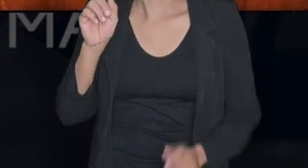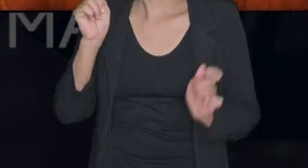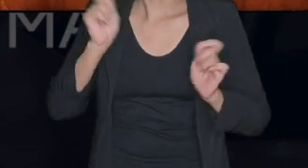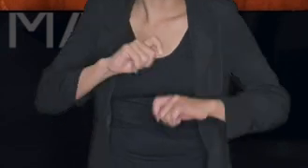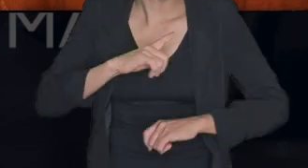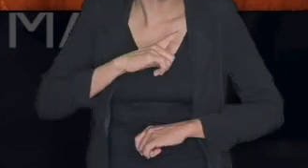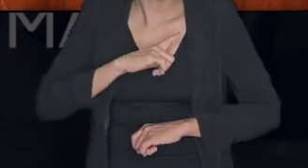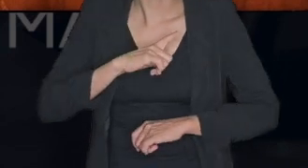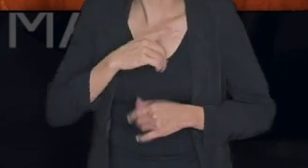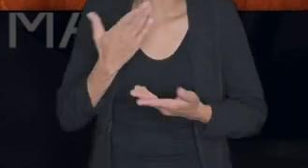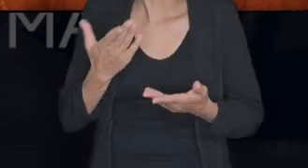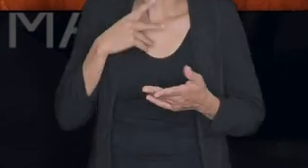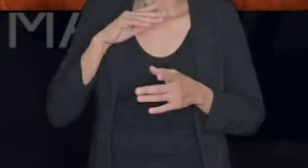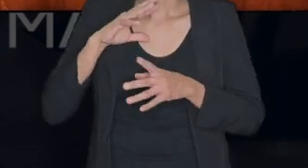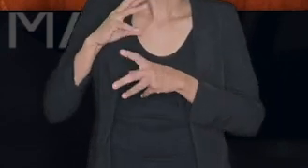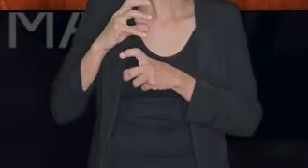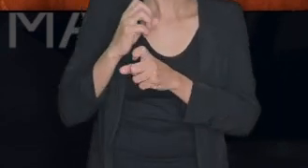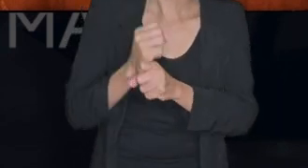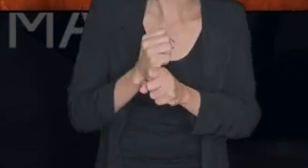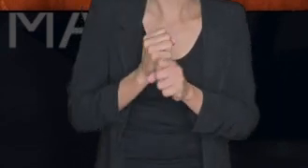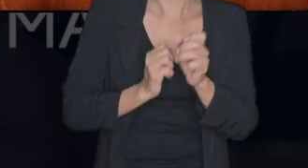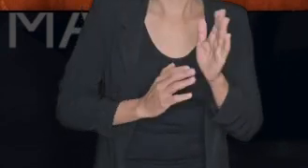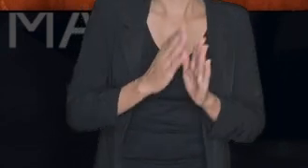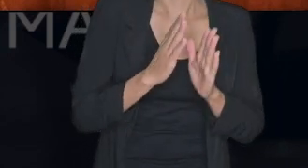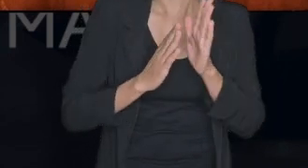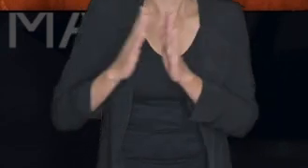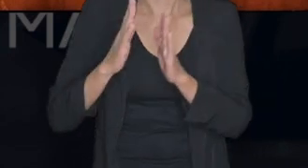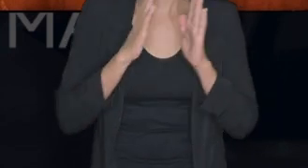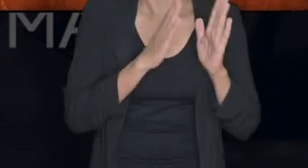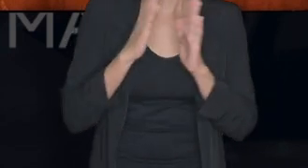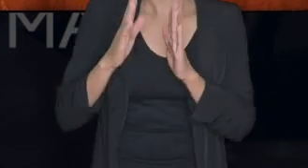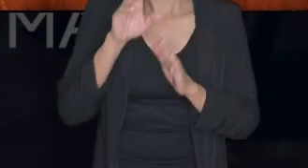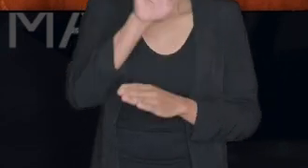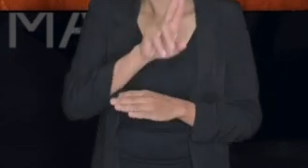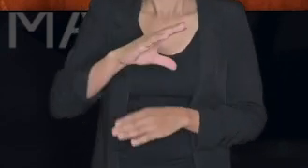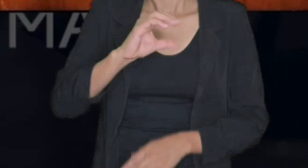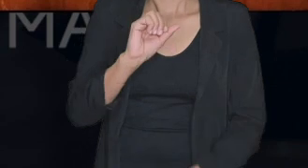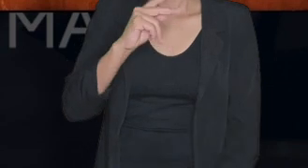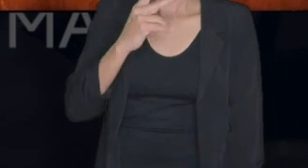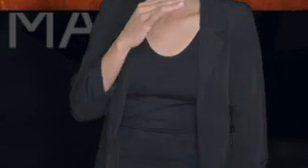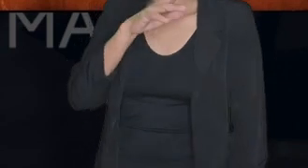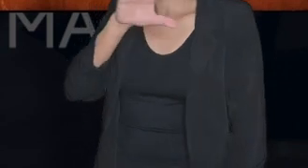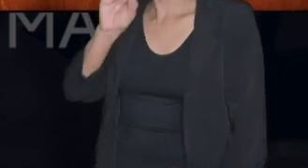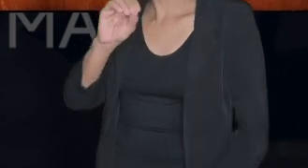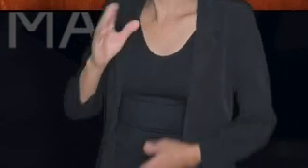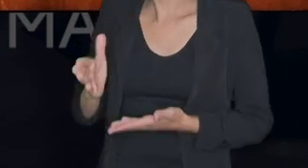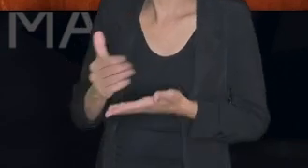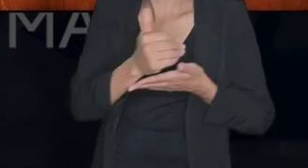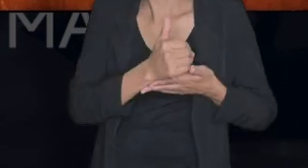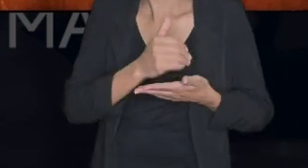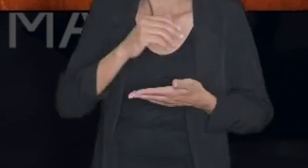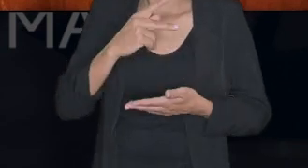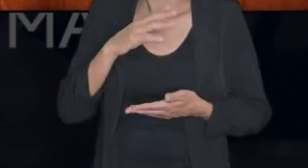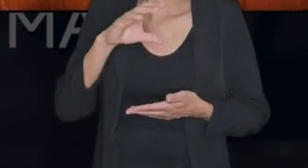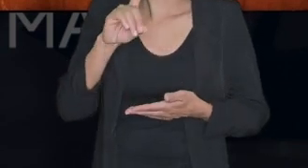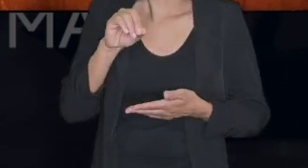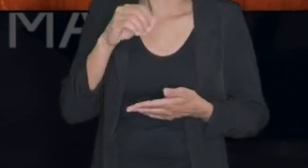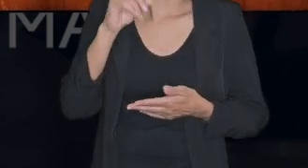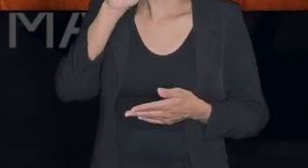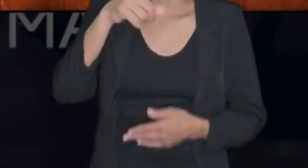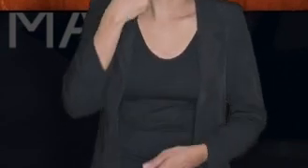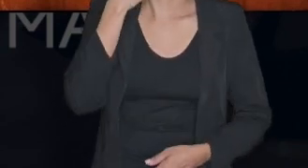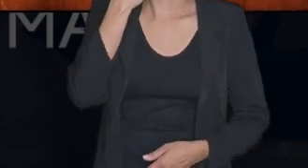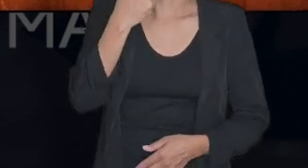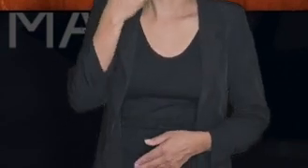dos prazos para uso capião que recolher ITCD, isso é algo interessante. Por que eu estou dizendo isso